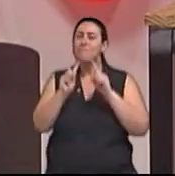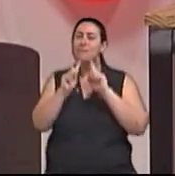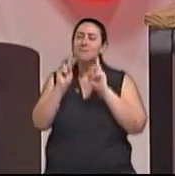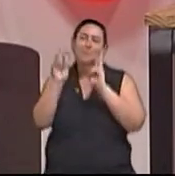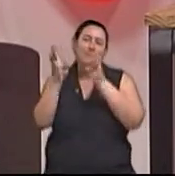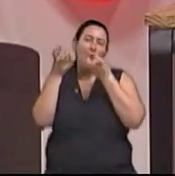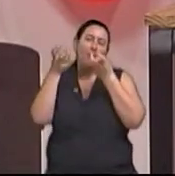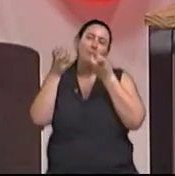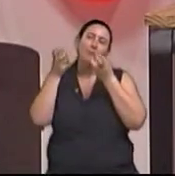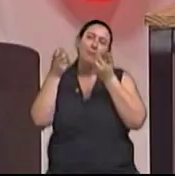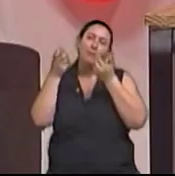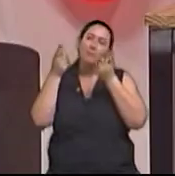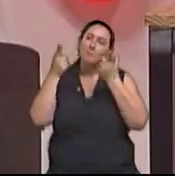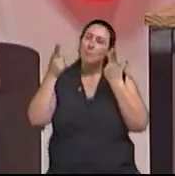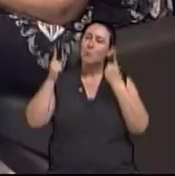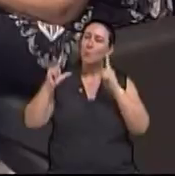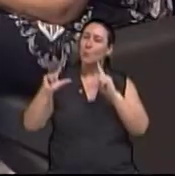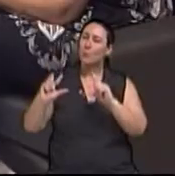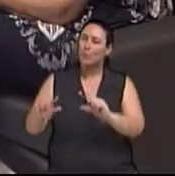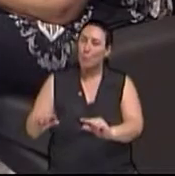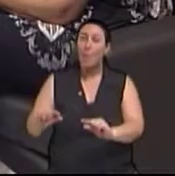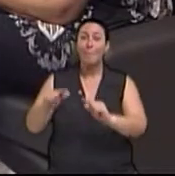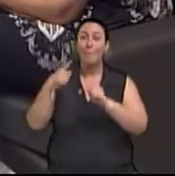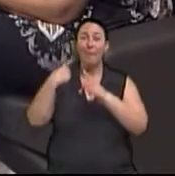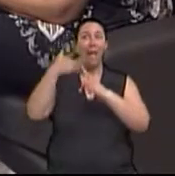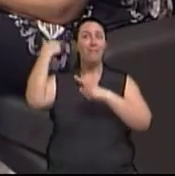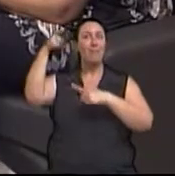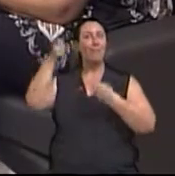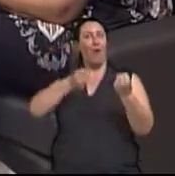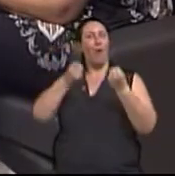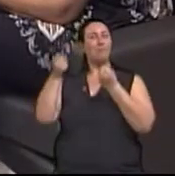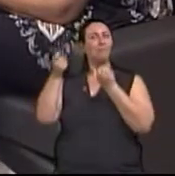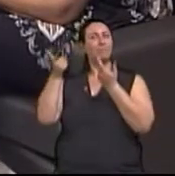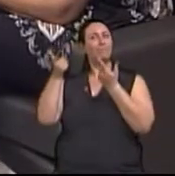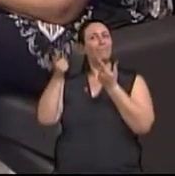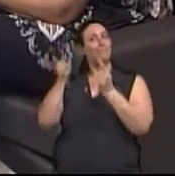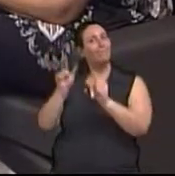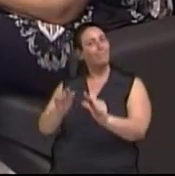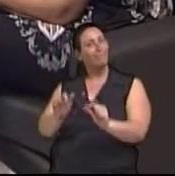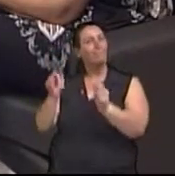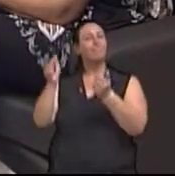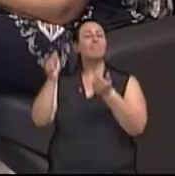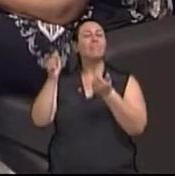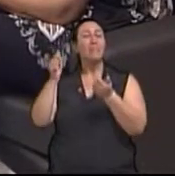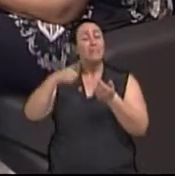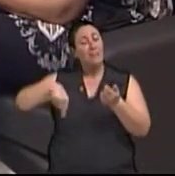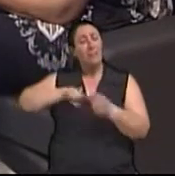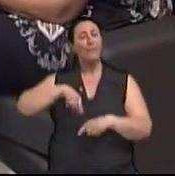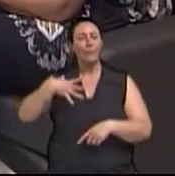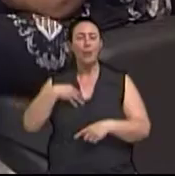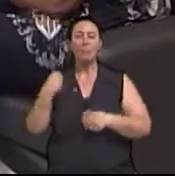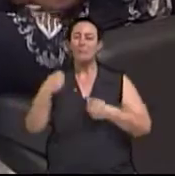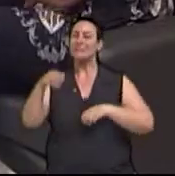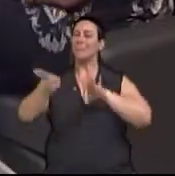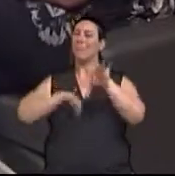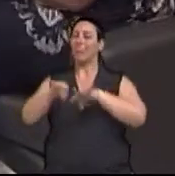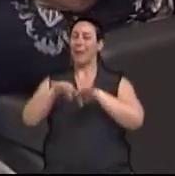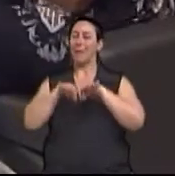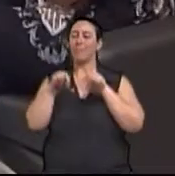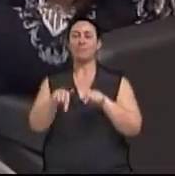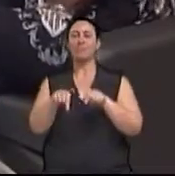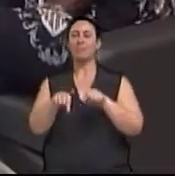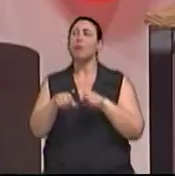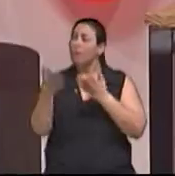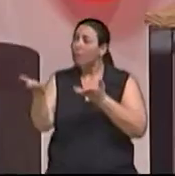diminuindo e que é preciso a gente se preparar e os nossos próprios filhos serem preparados para isso sim mas